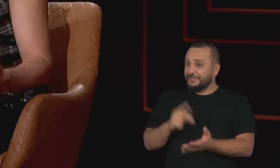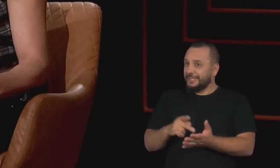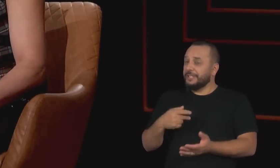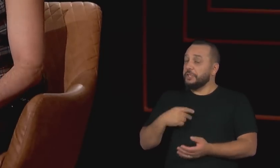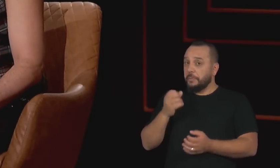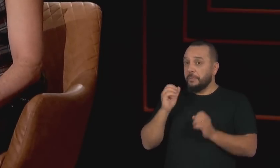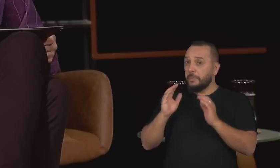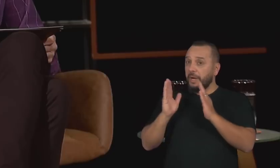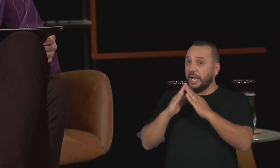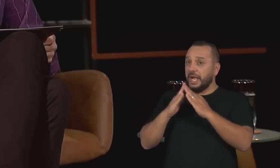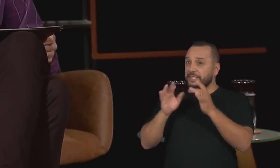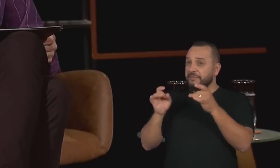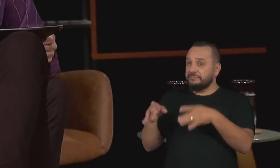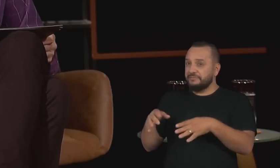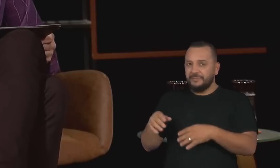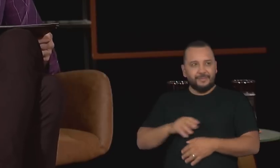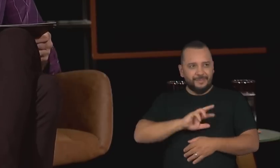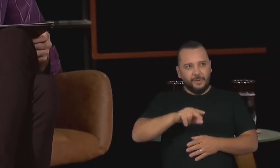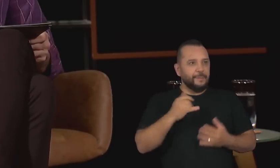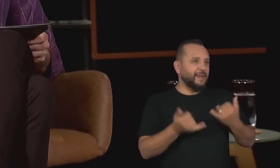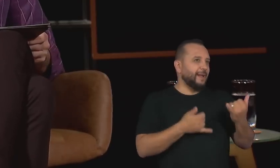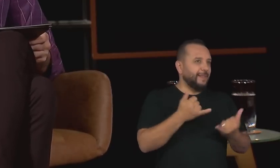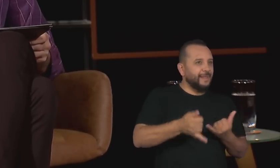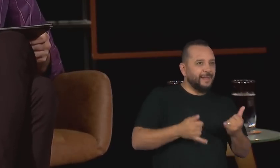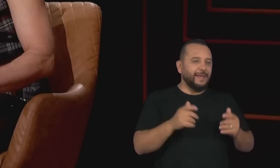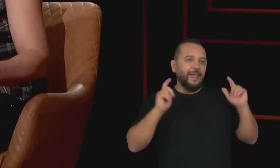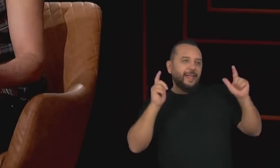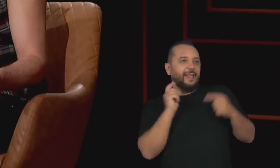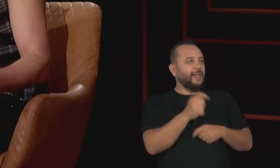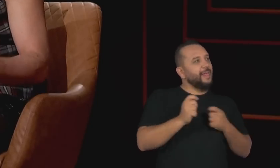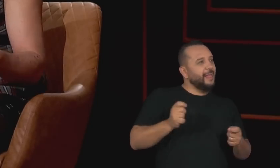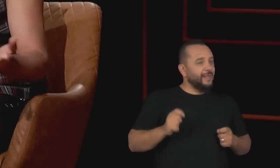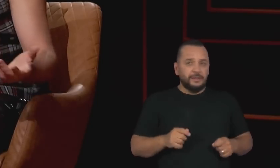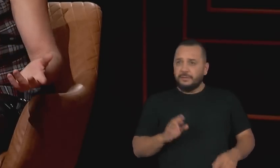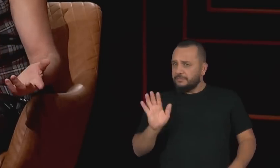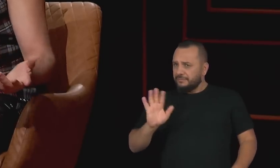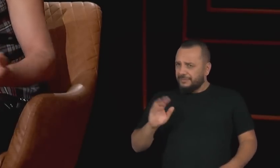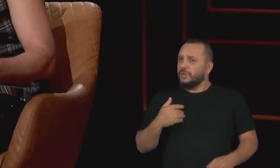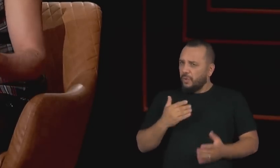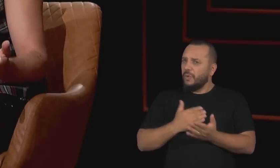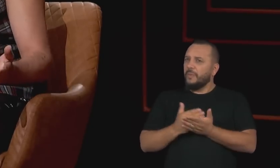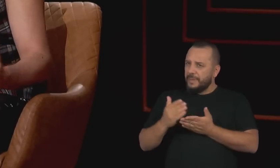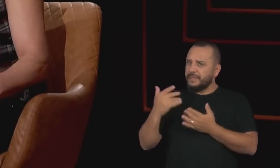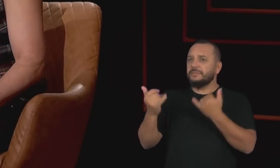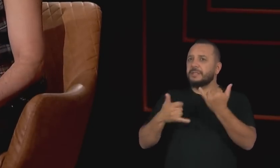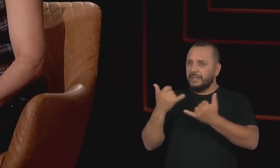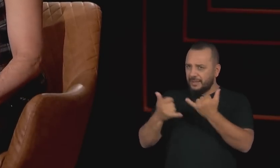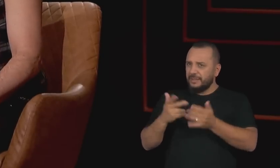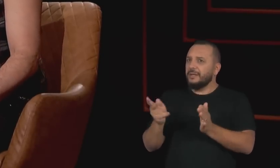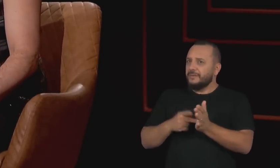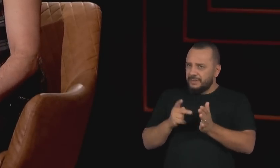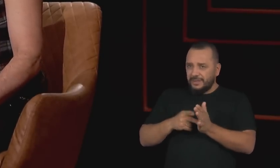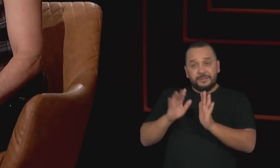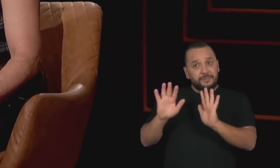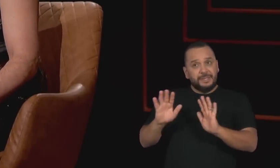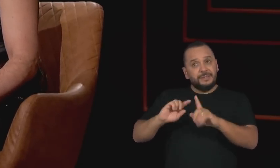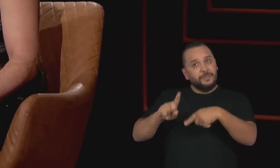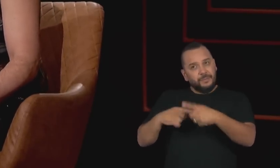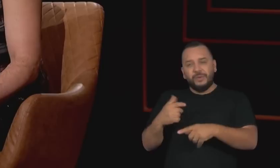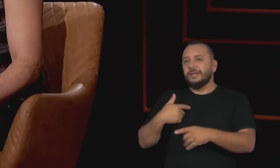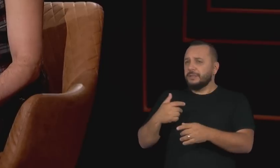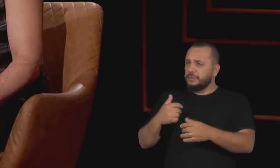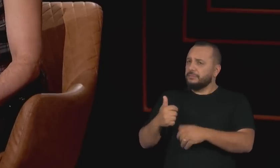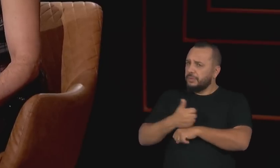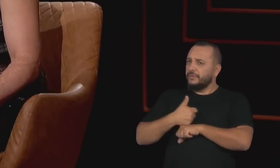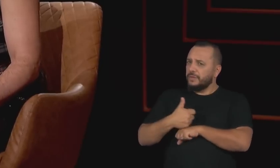de casa. Você já não era mais aquela brincadeira? Já Não, era sério. Nunca, assim, no começo era brincadeira, 13, 14 anos, mas é isso. E aí